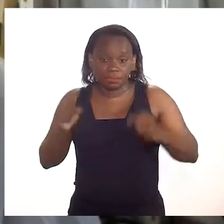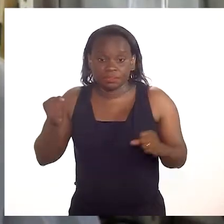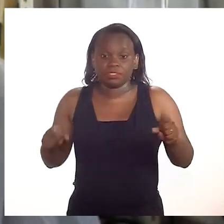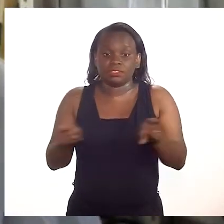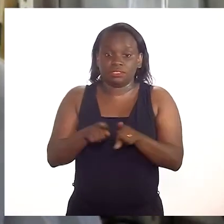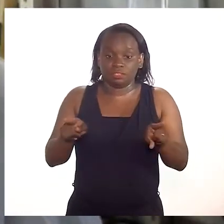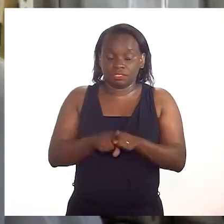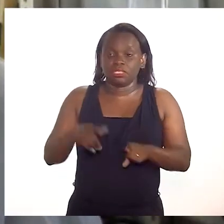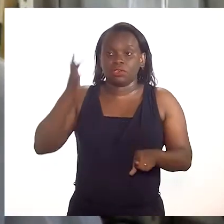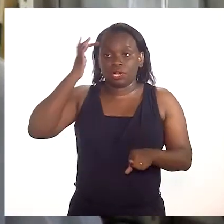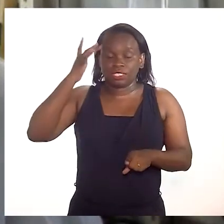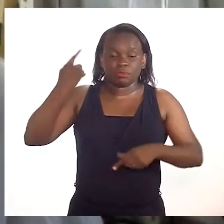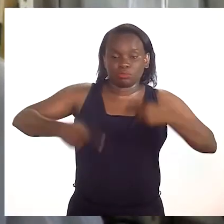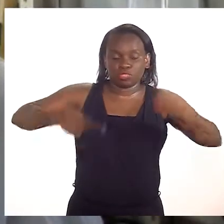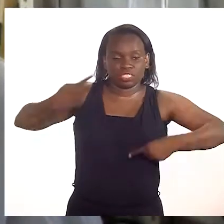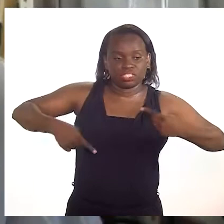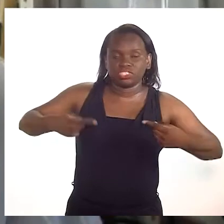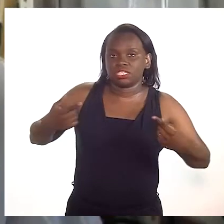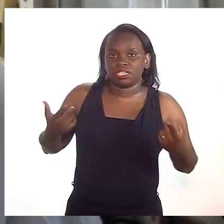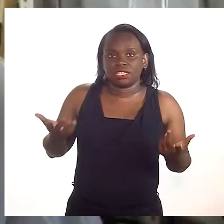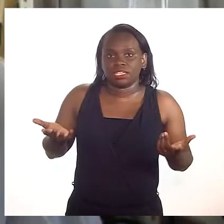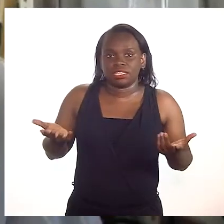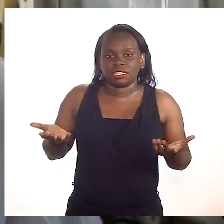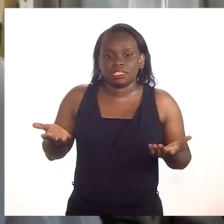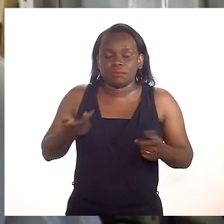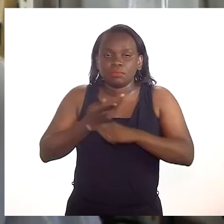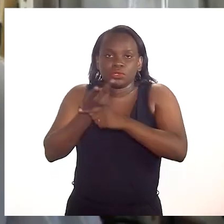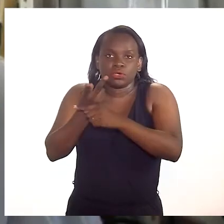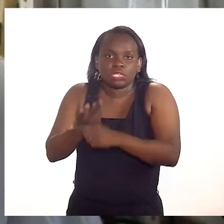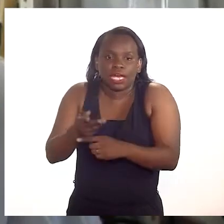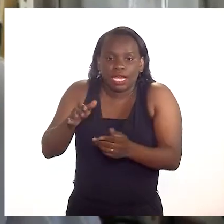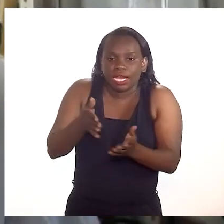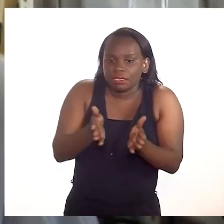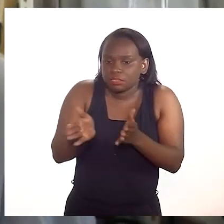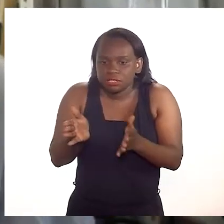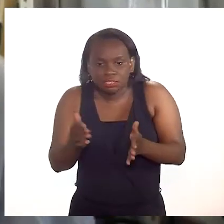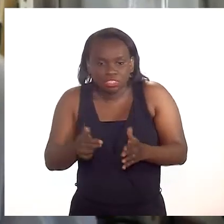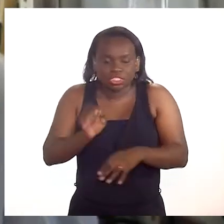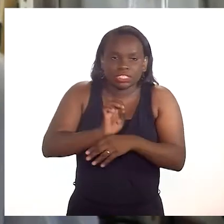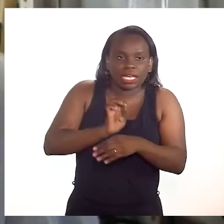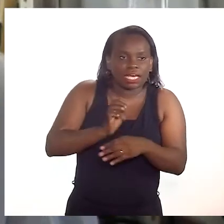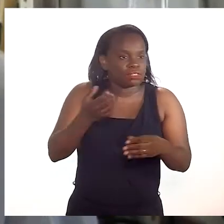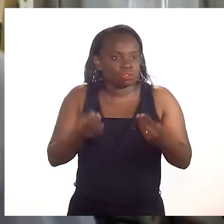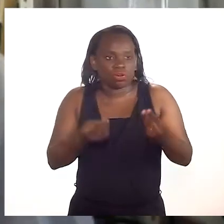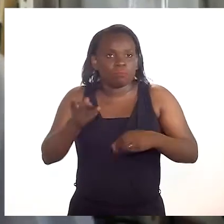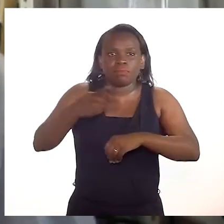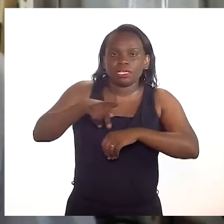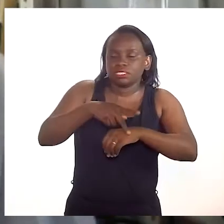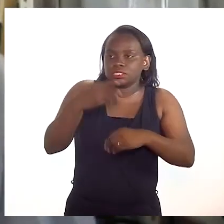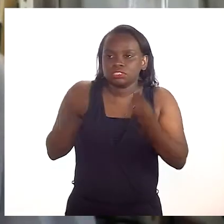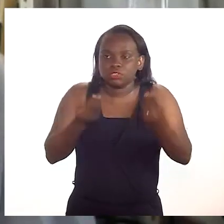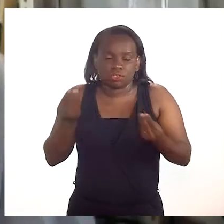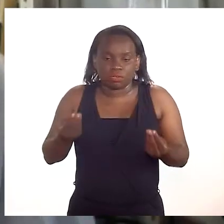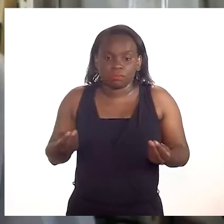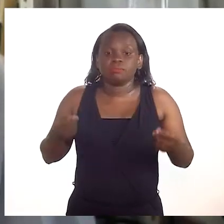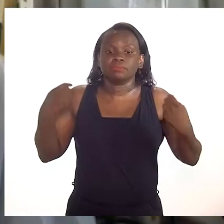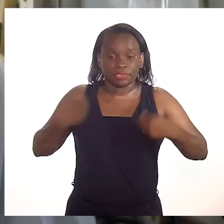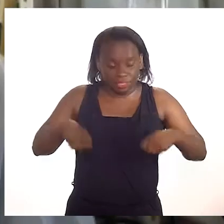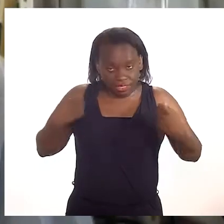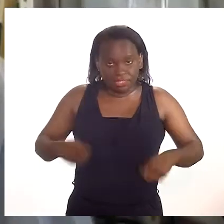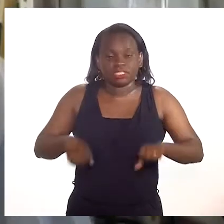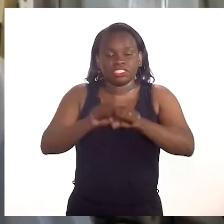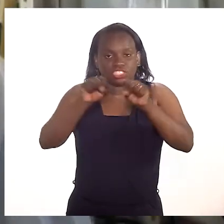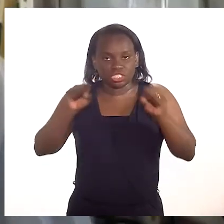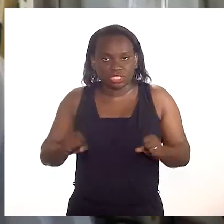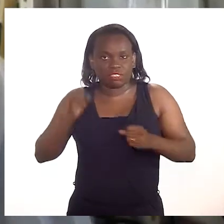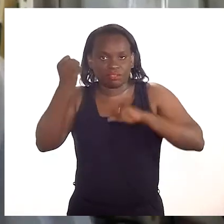produtivo, e eu acho que essa política de procurar um caminho para o nosso Estado, um caminho para o nosso país, passa por